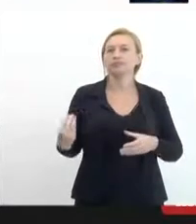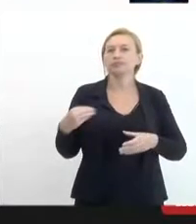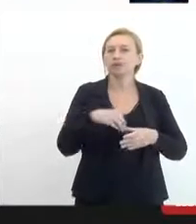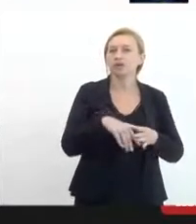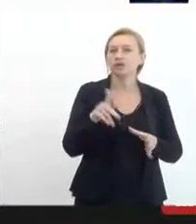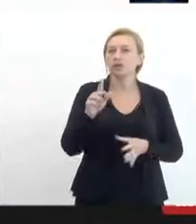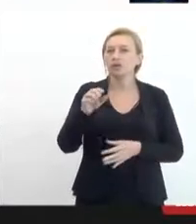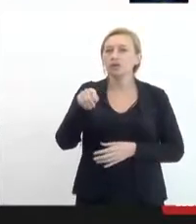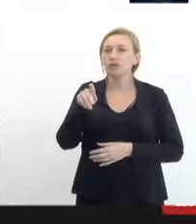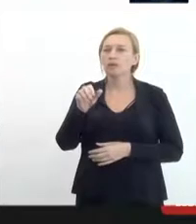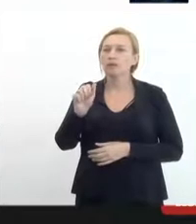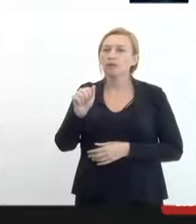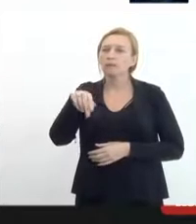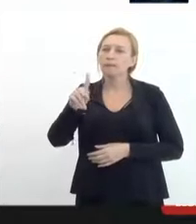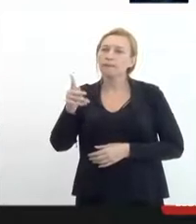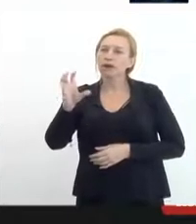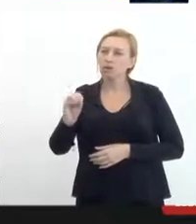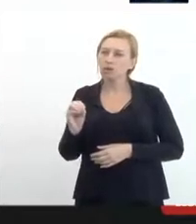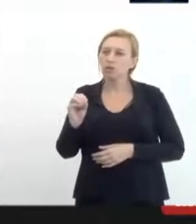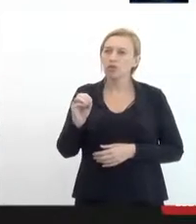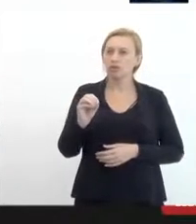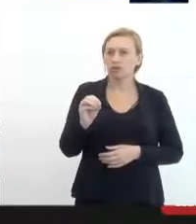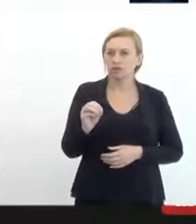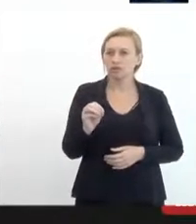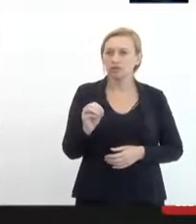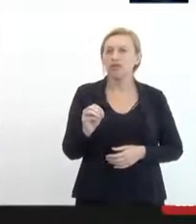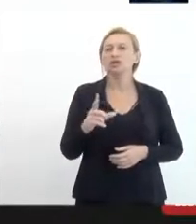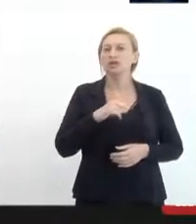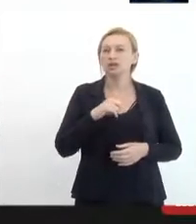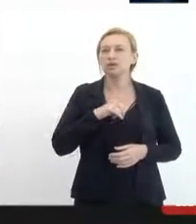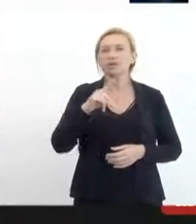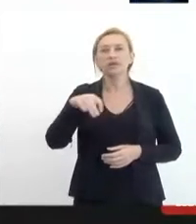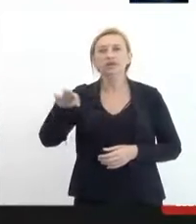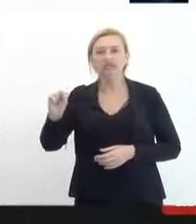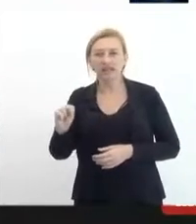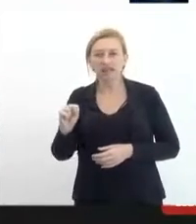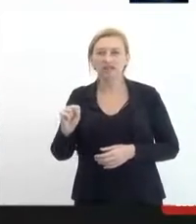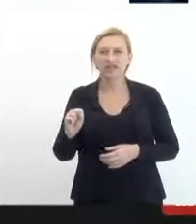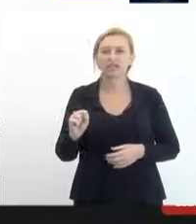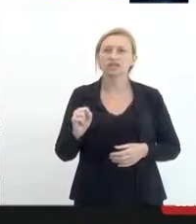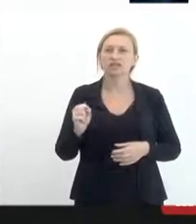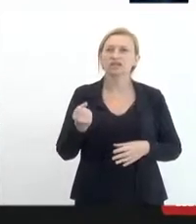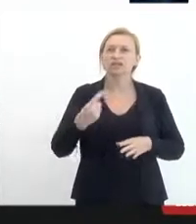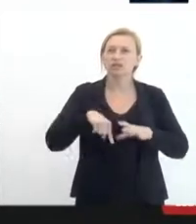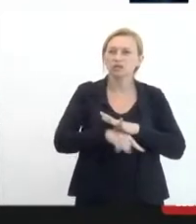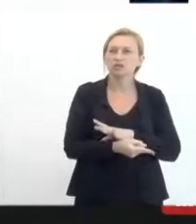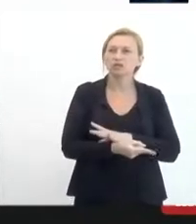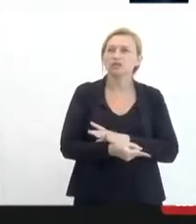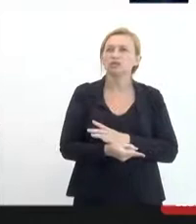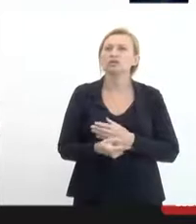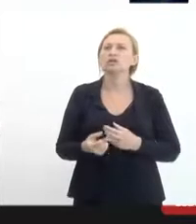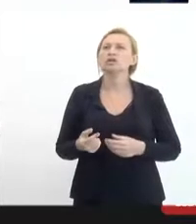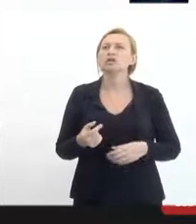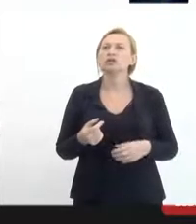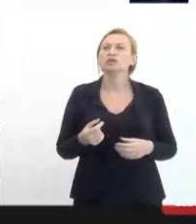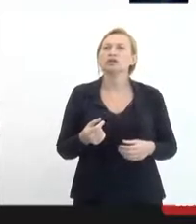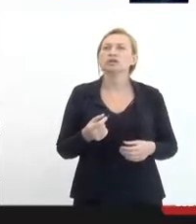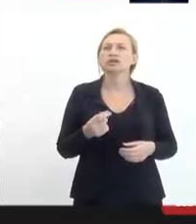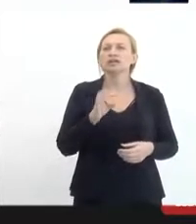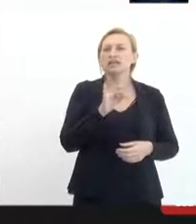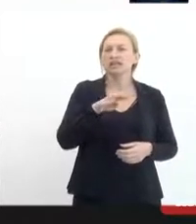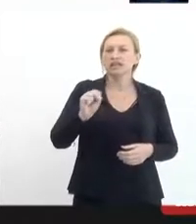RGN. Aqui a gente tem uma tese, um assunto que converge com a tese 4.